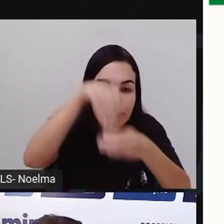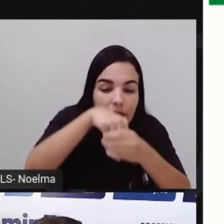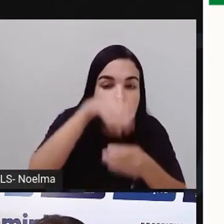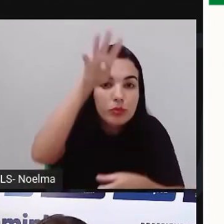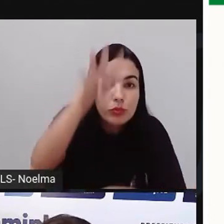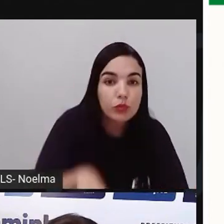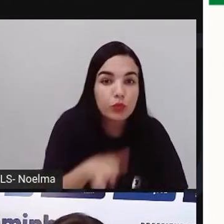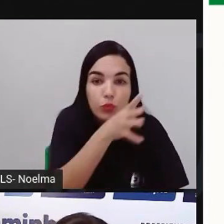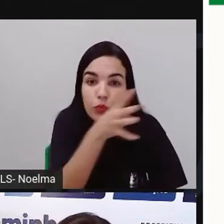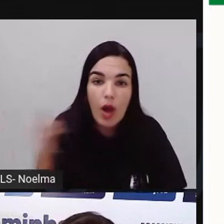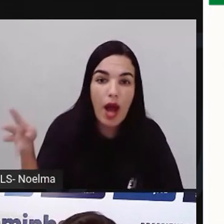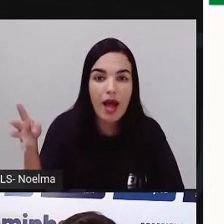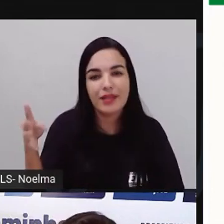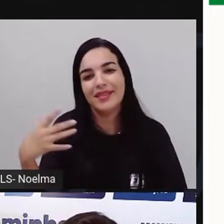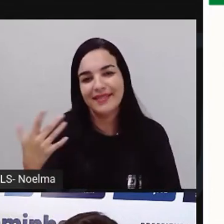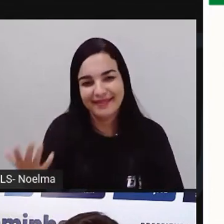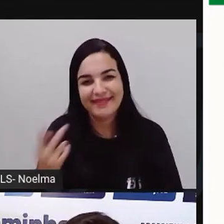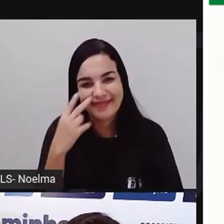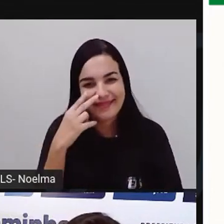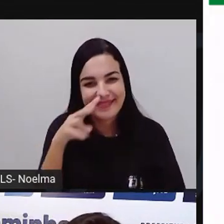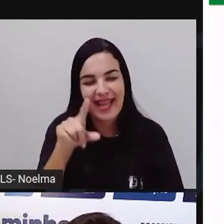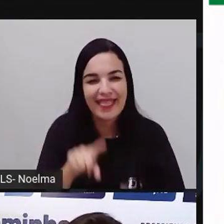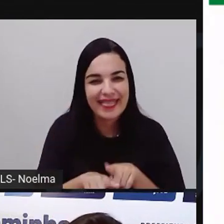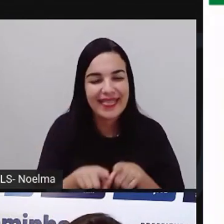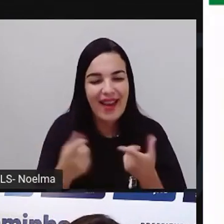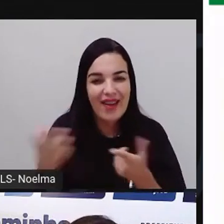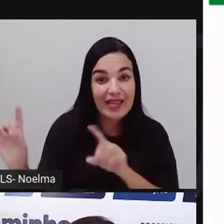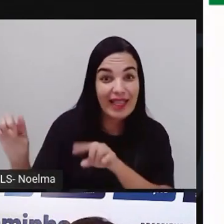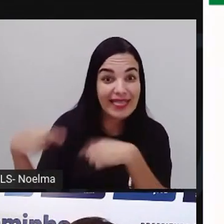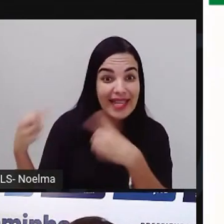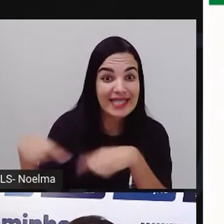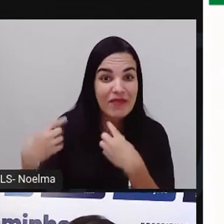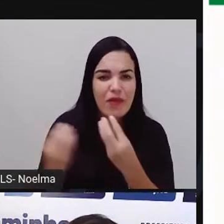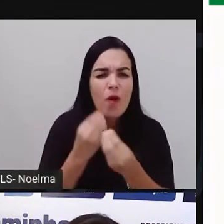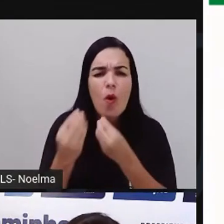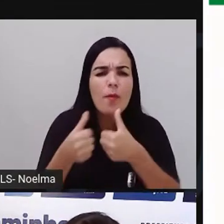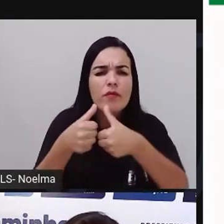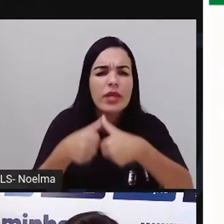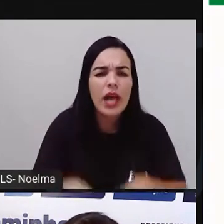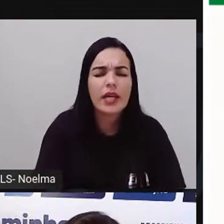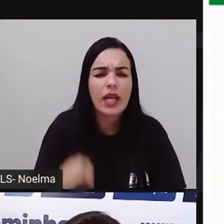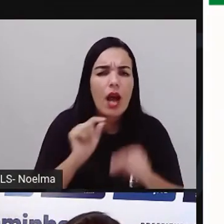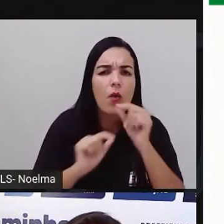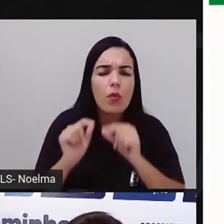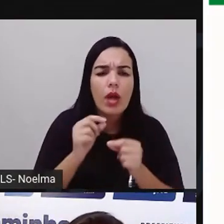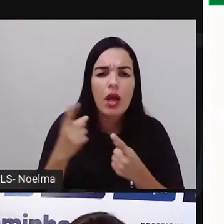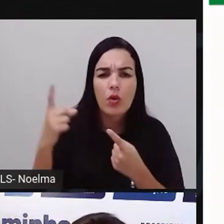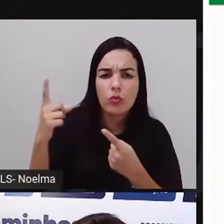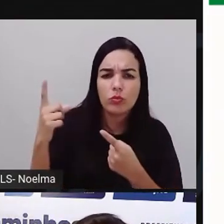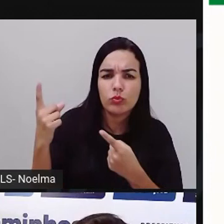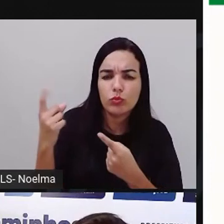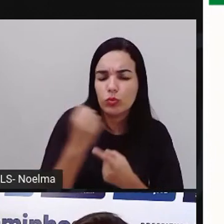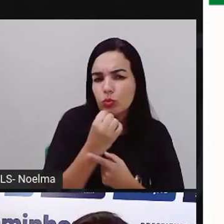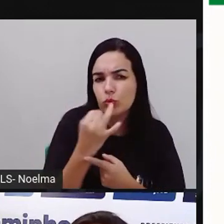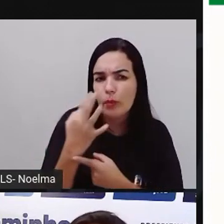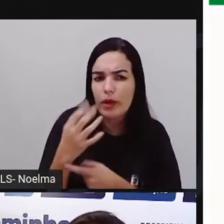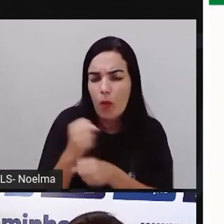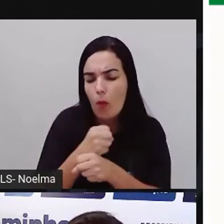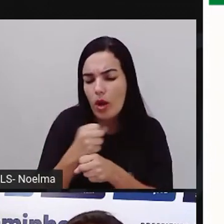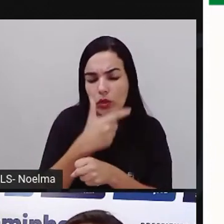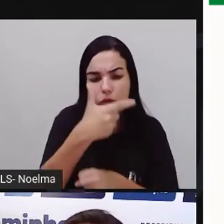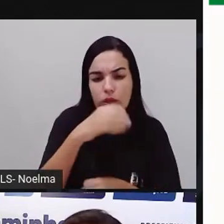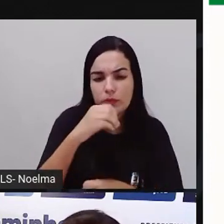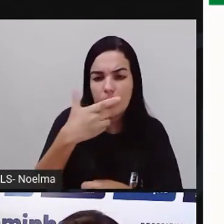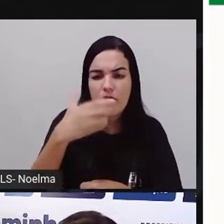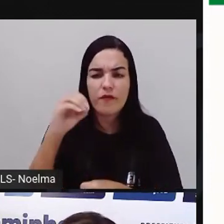desse quadro. E aí a Pro traz o desafio que é como ficaria o valor de consumo do ano de 2020 no